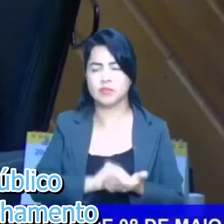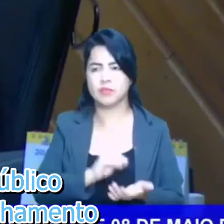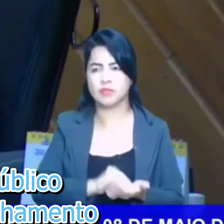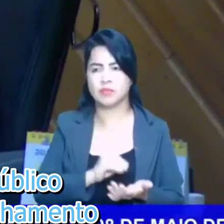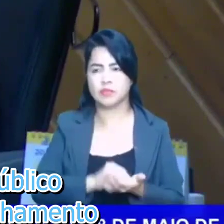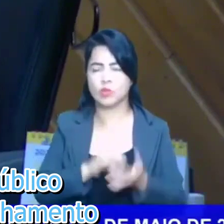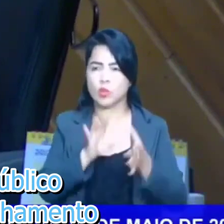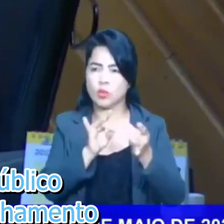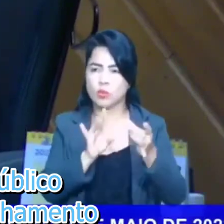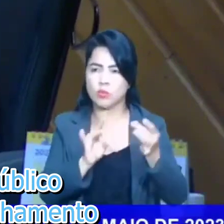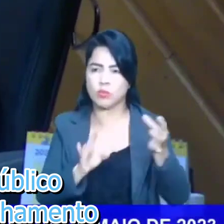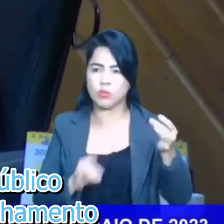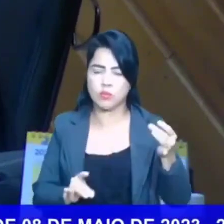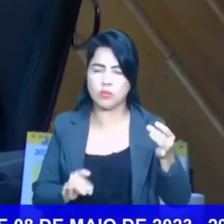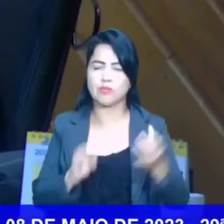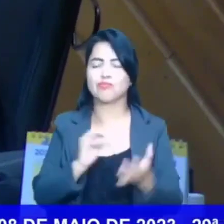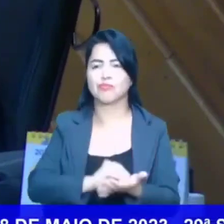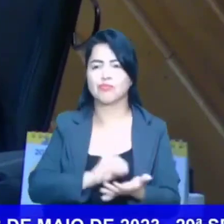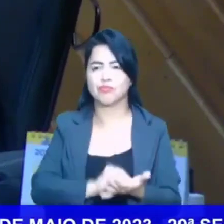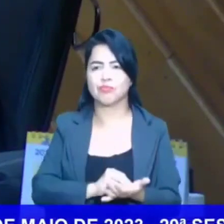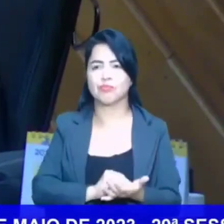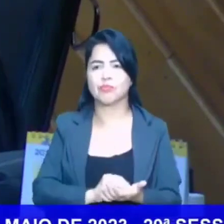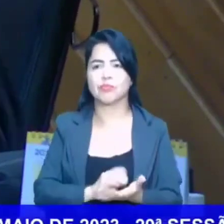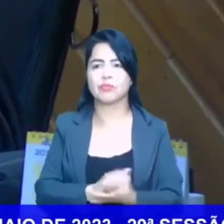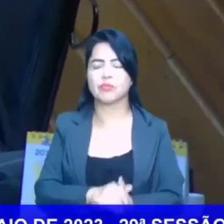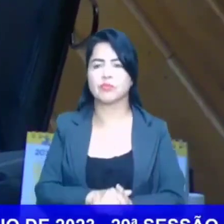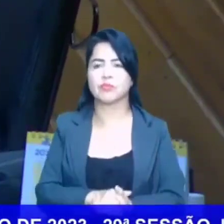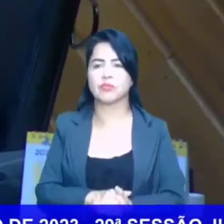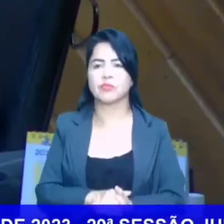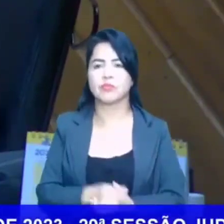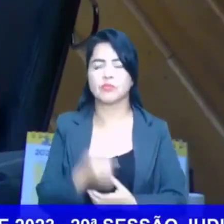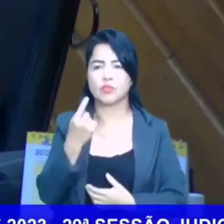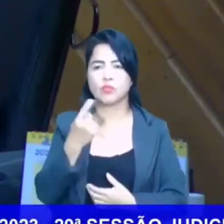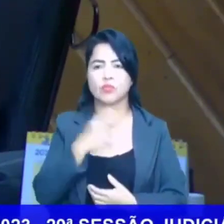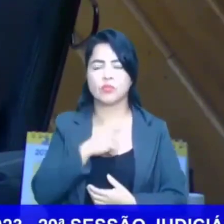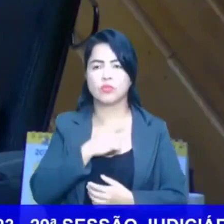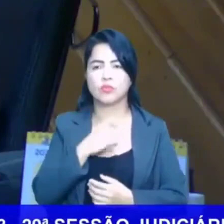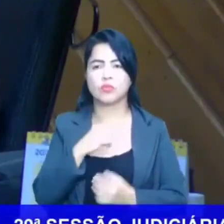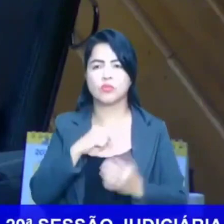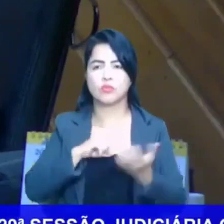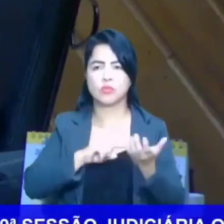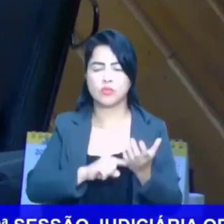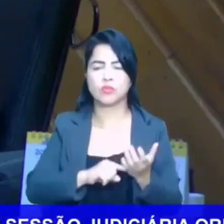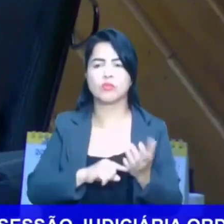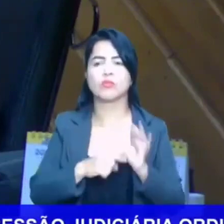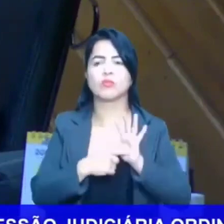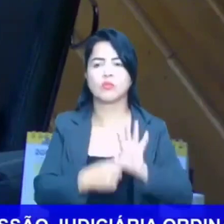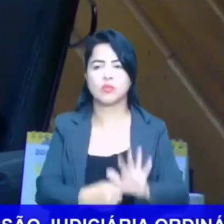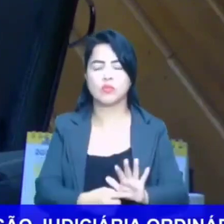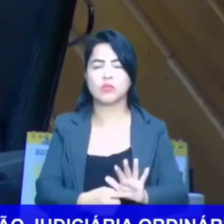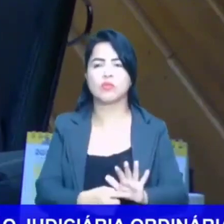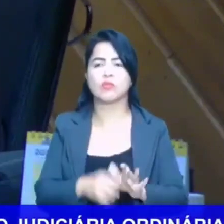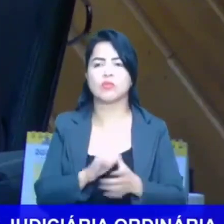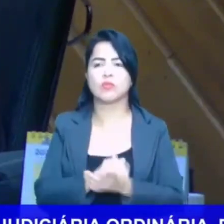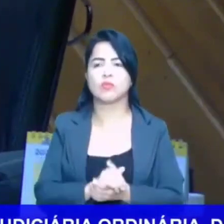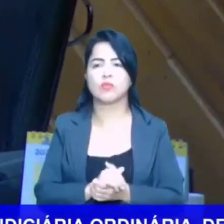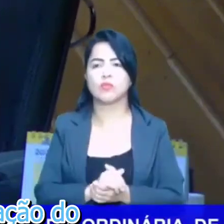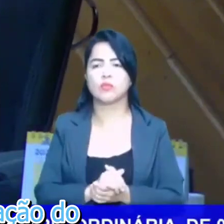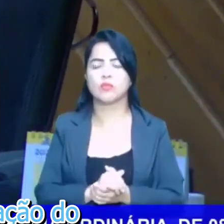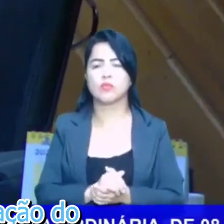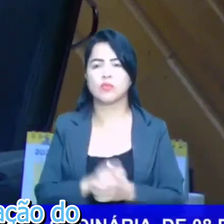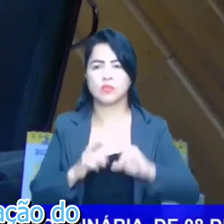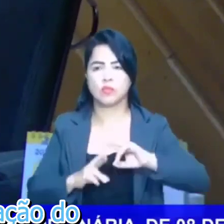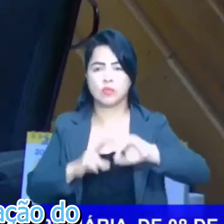de detalhamento, ele abriu um parágrafo para dizer, para citar, para